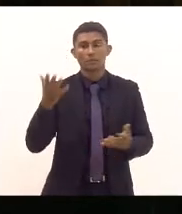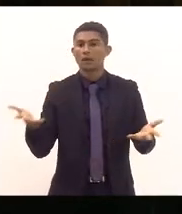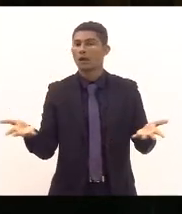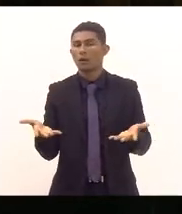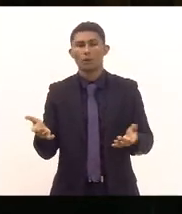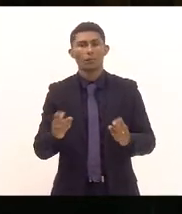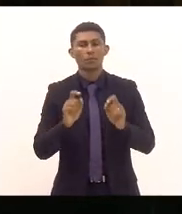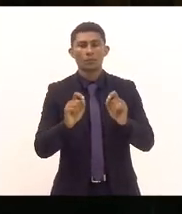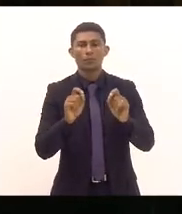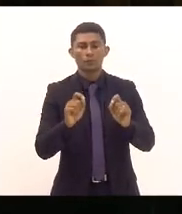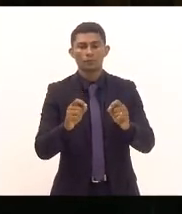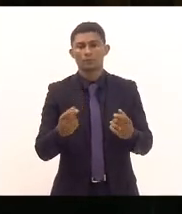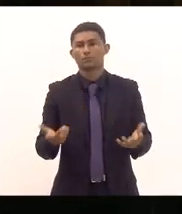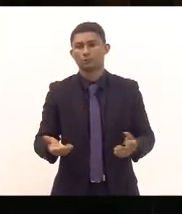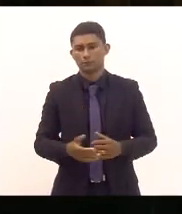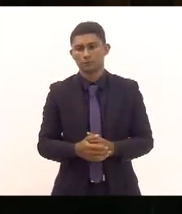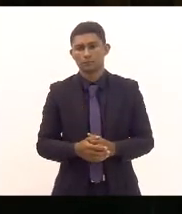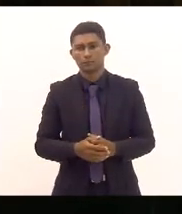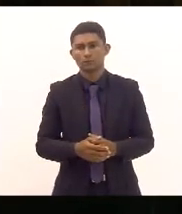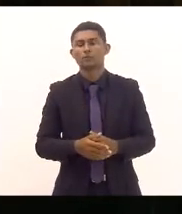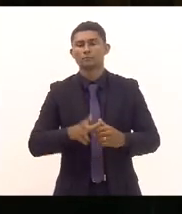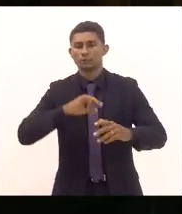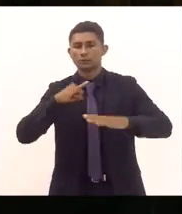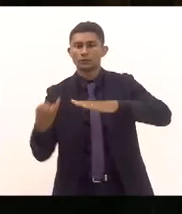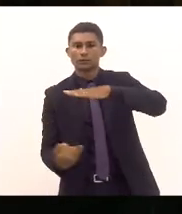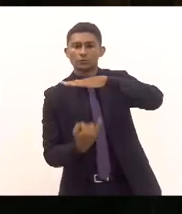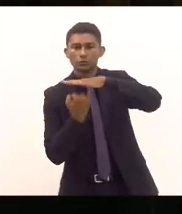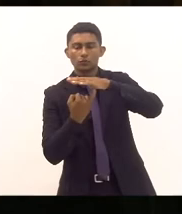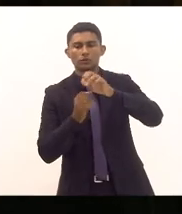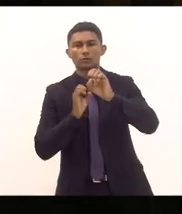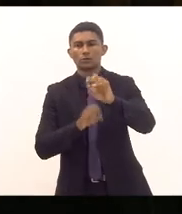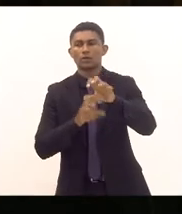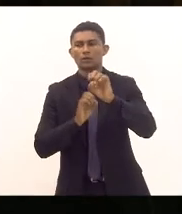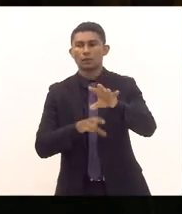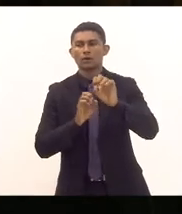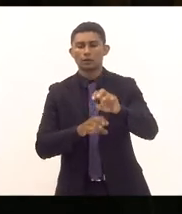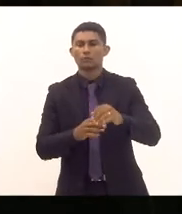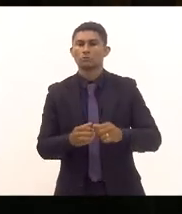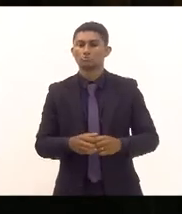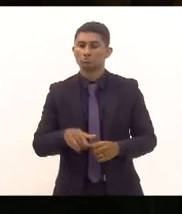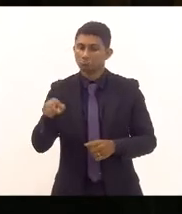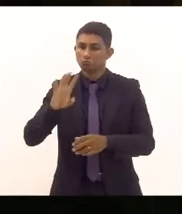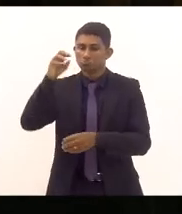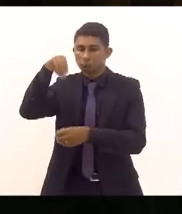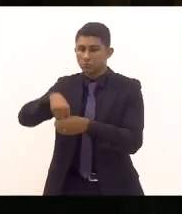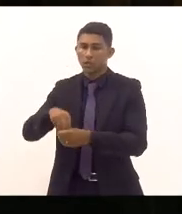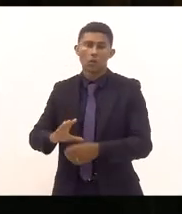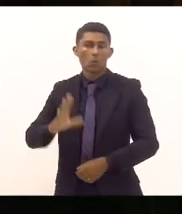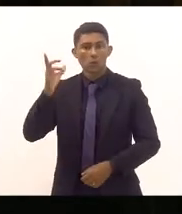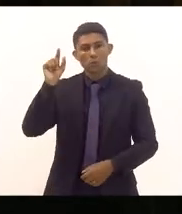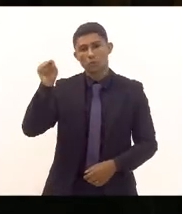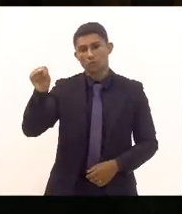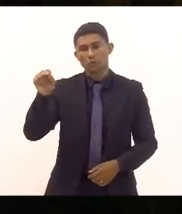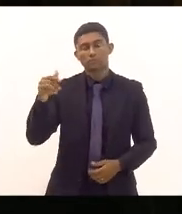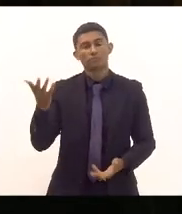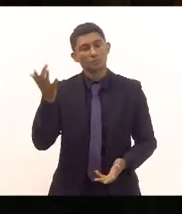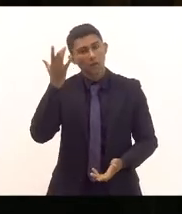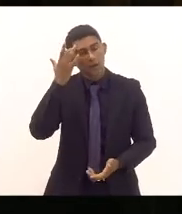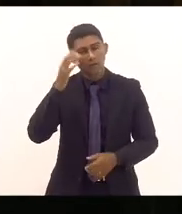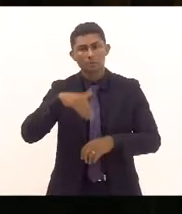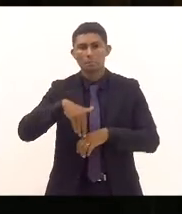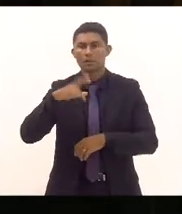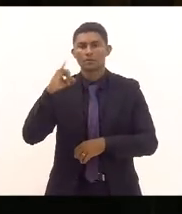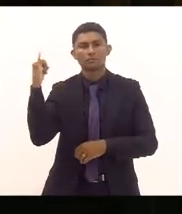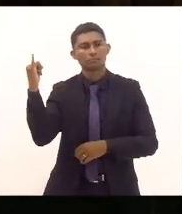momento dentro do Instituto de Educação talvez a mais relevante mais